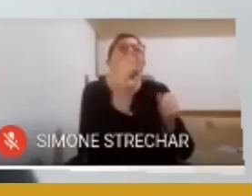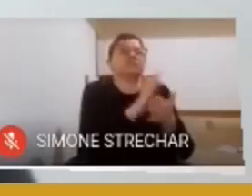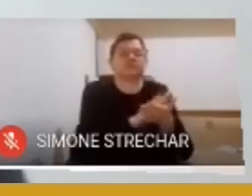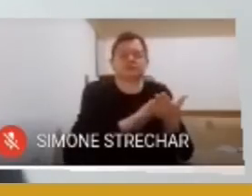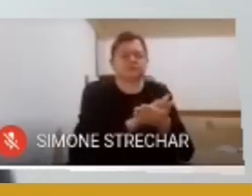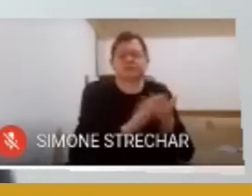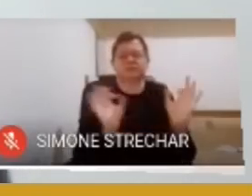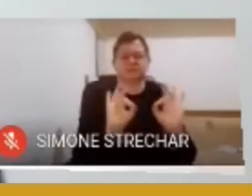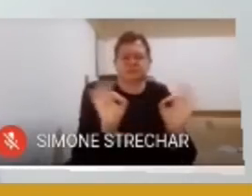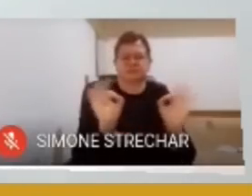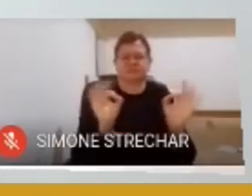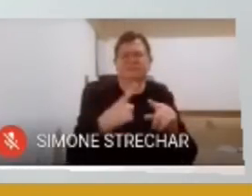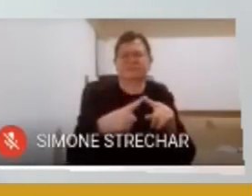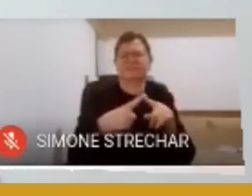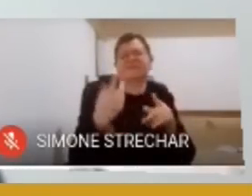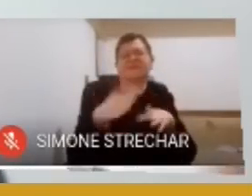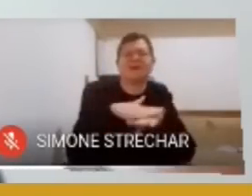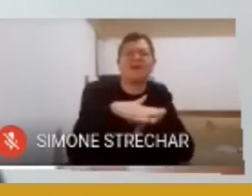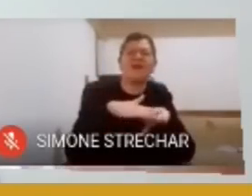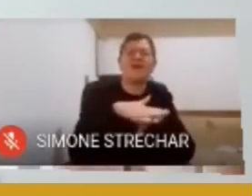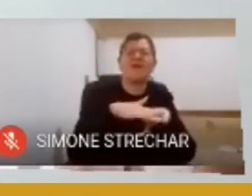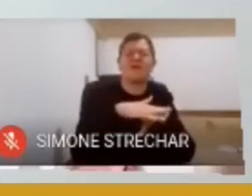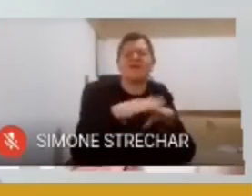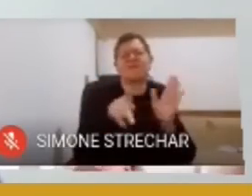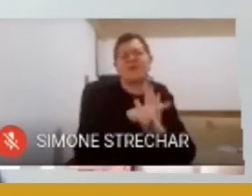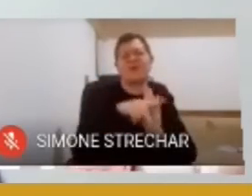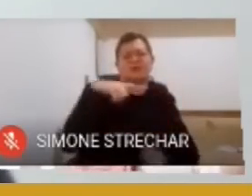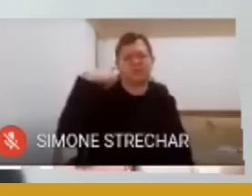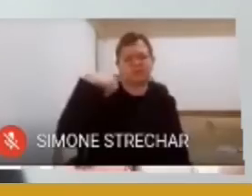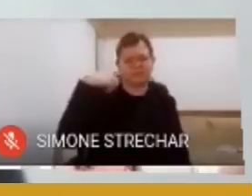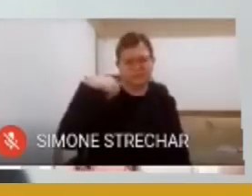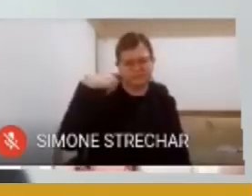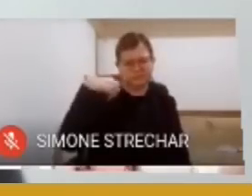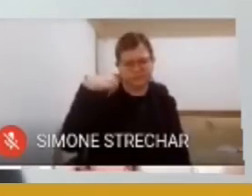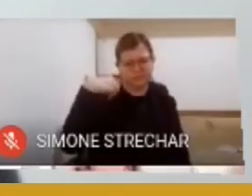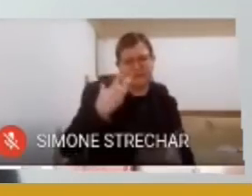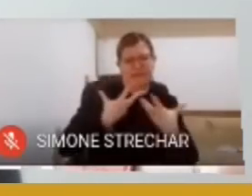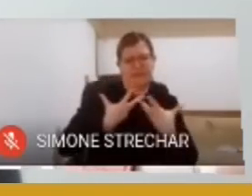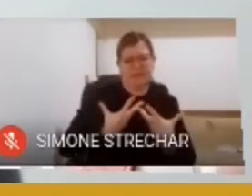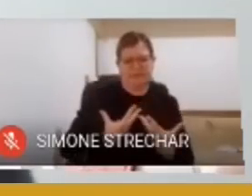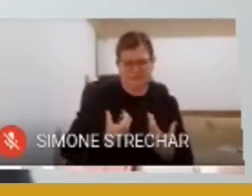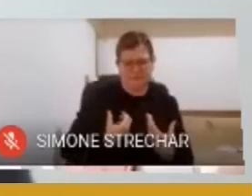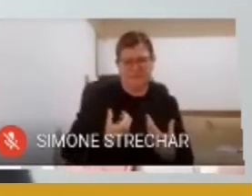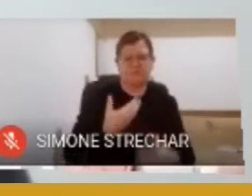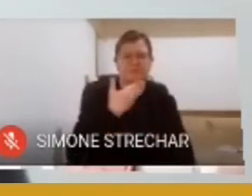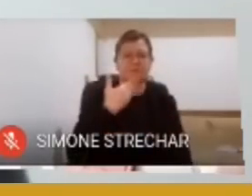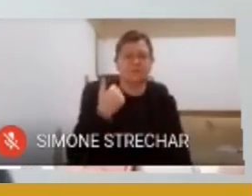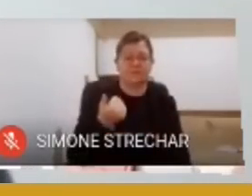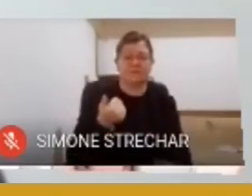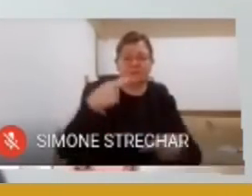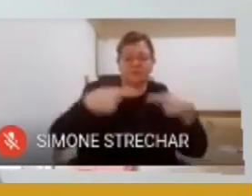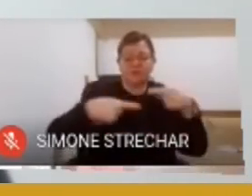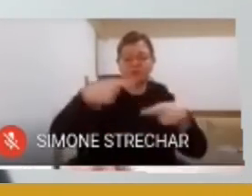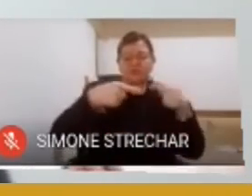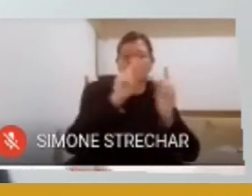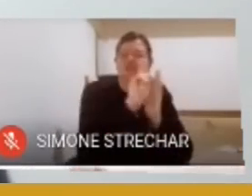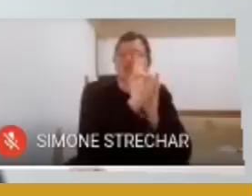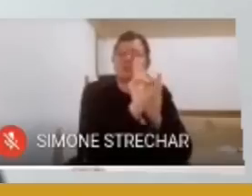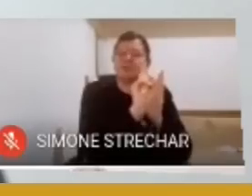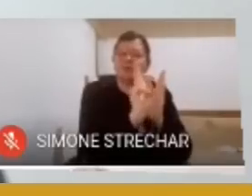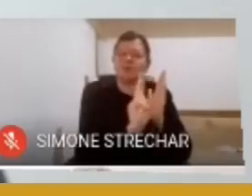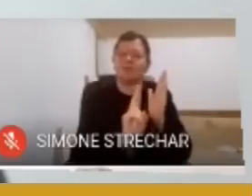mais cansativa. Nós vamos discutir alguns nomes, só para que vocês tenham a visão do que tem no nosso